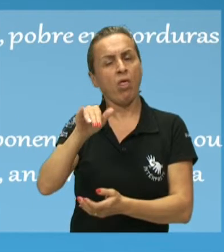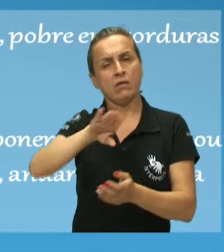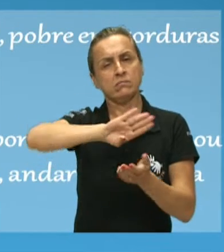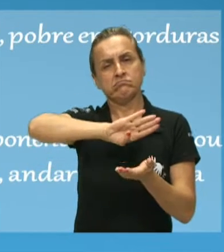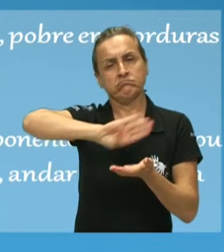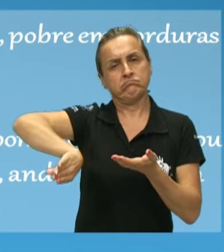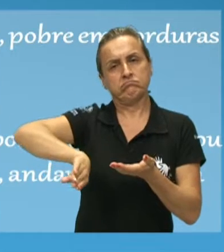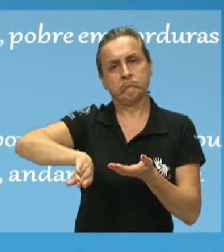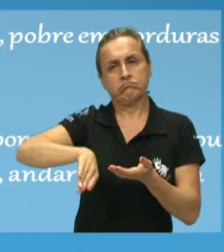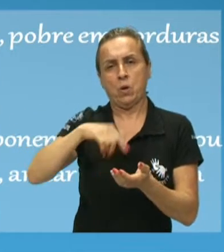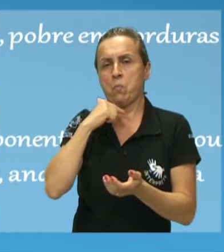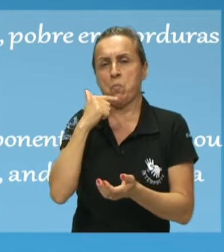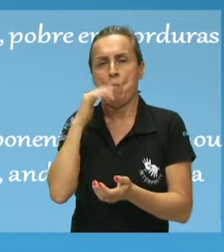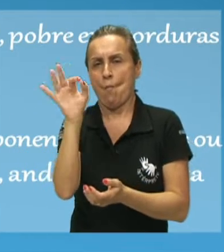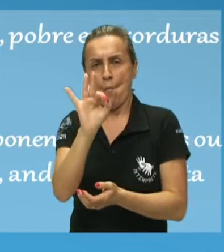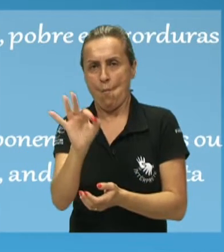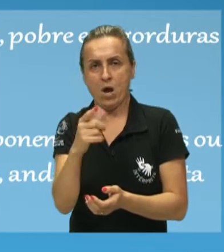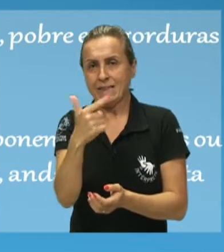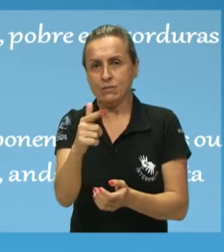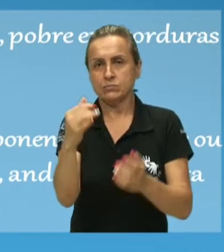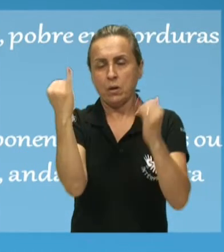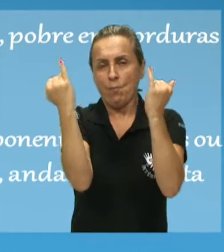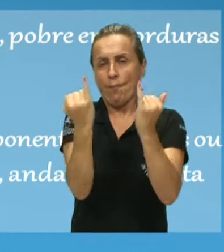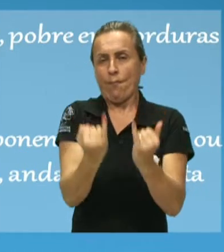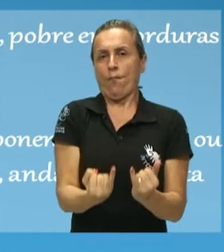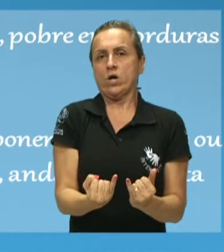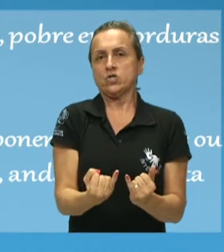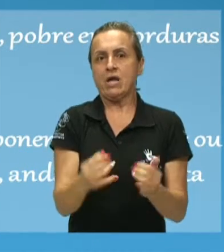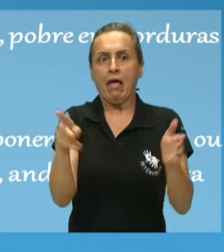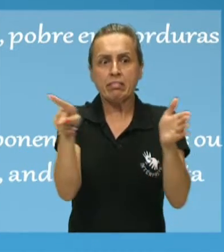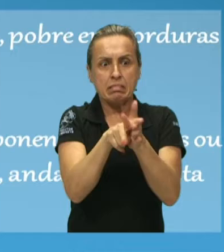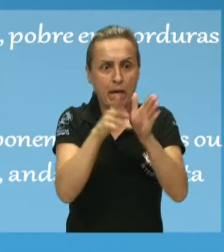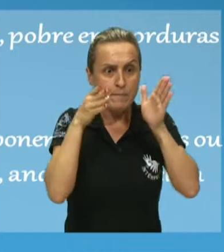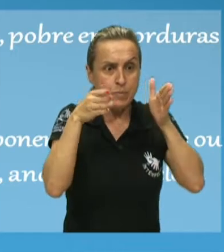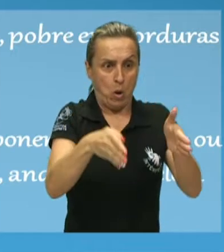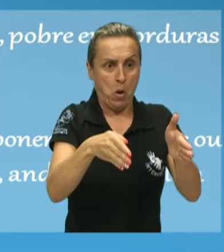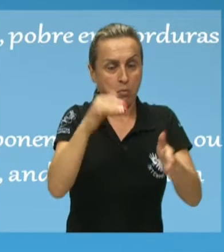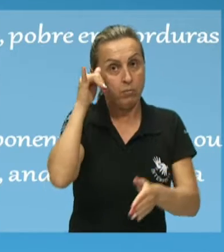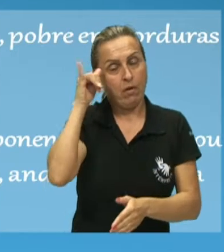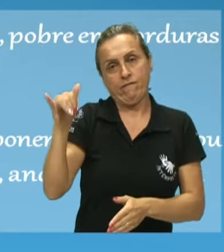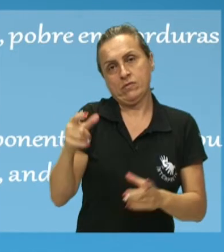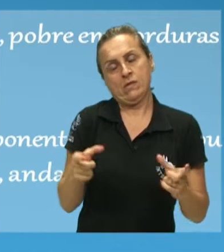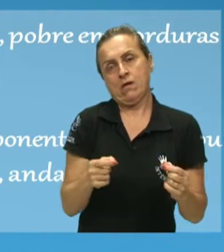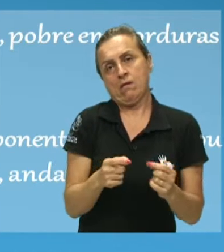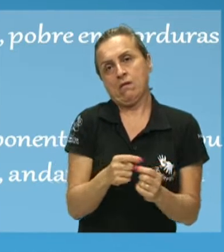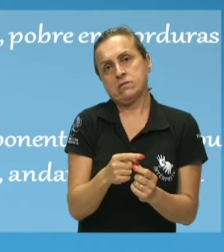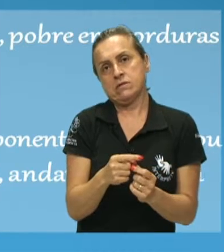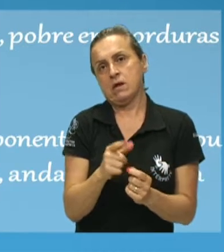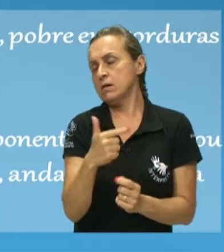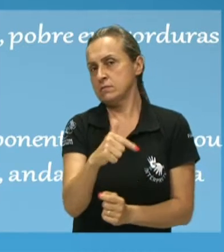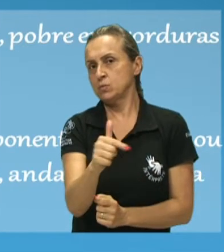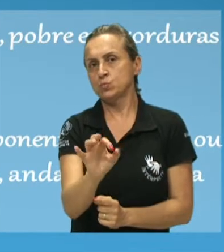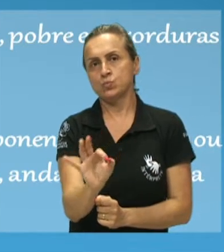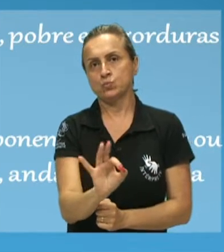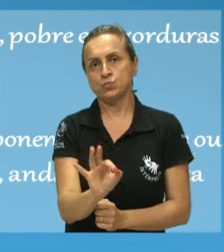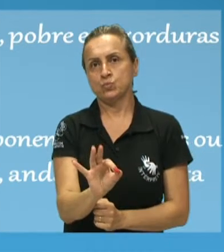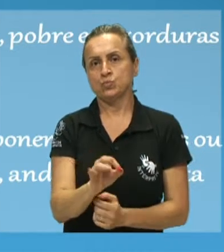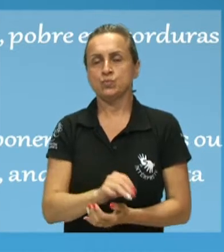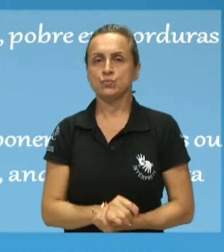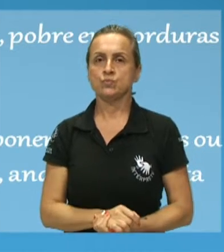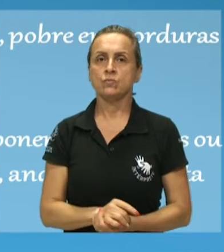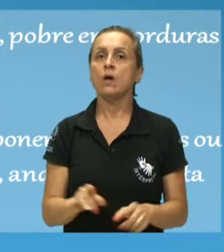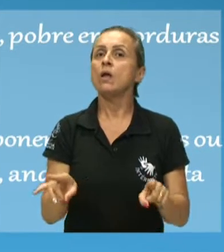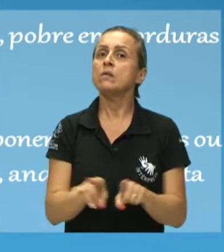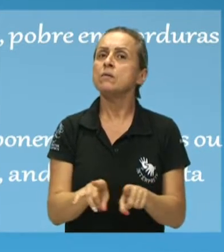não funciona mais, assim, não tem dieta específica para prevenir câncer de próstata, tá? Como eu havia dito, também não é